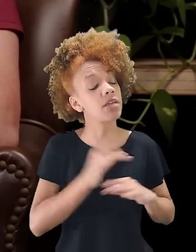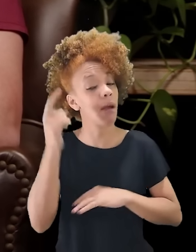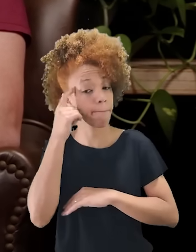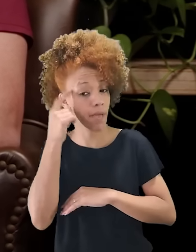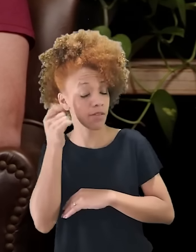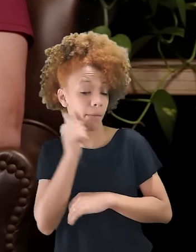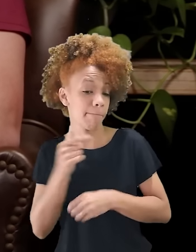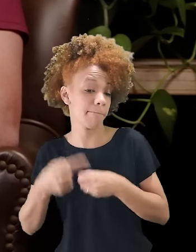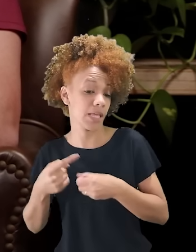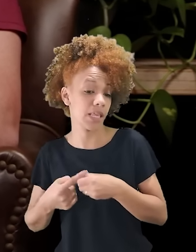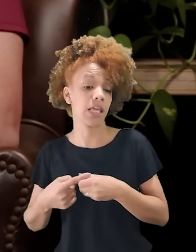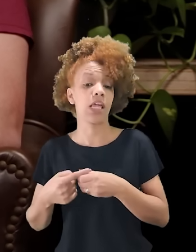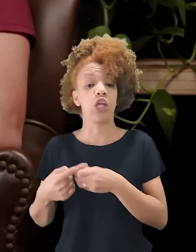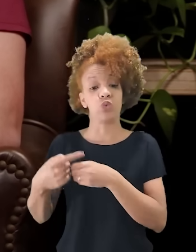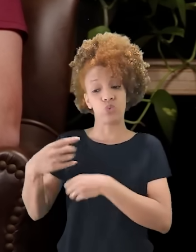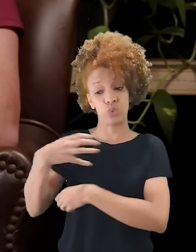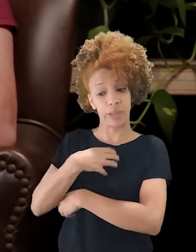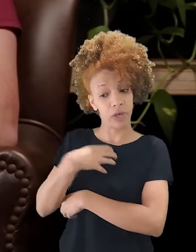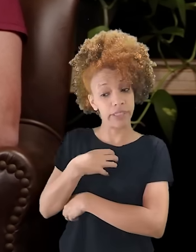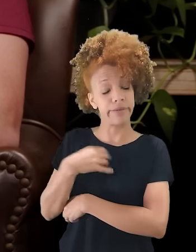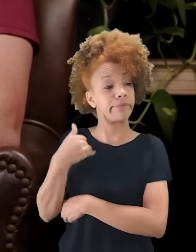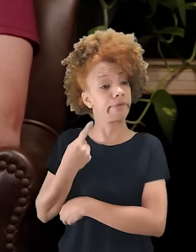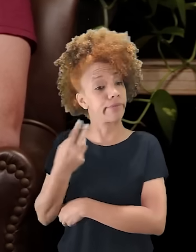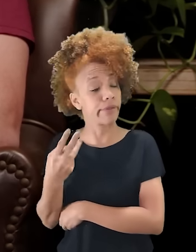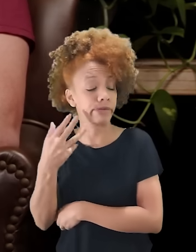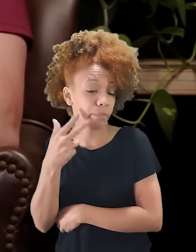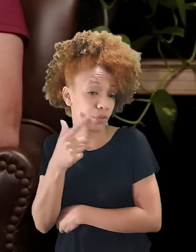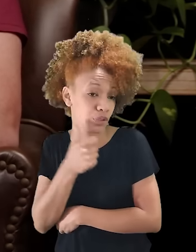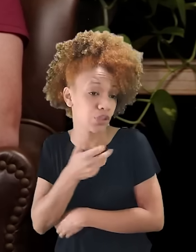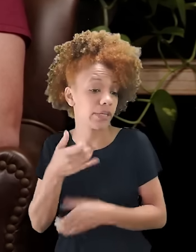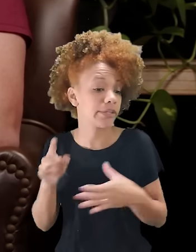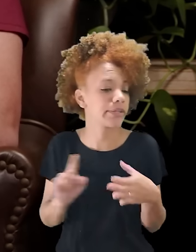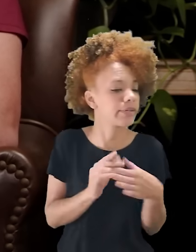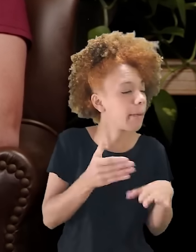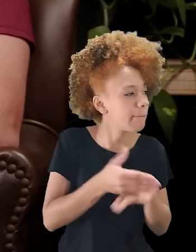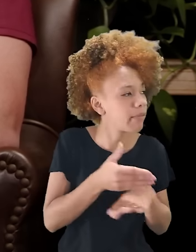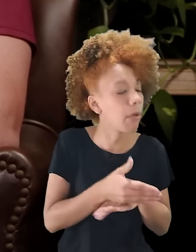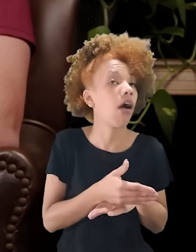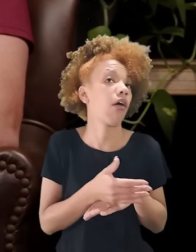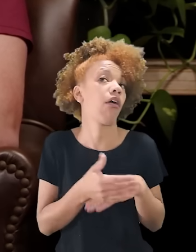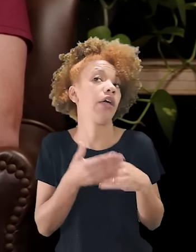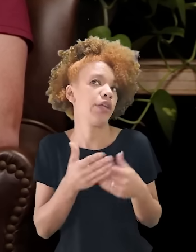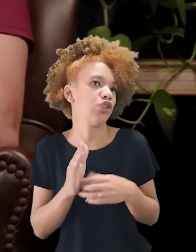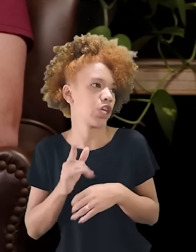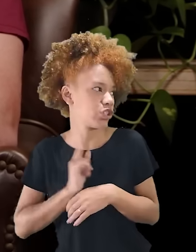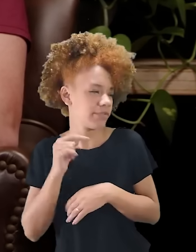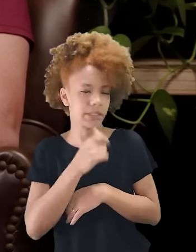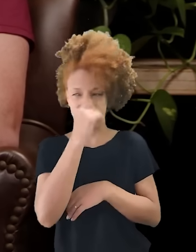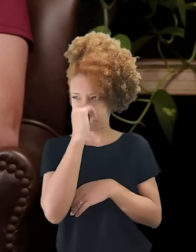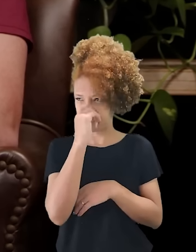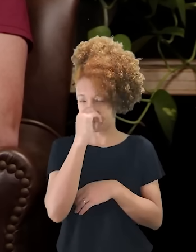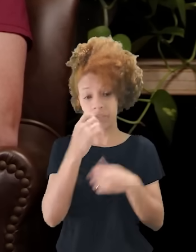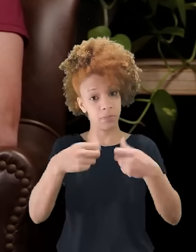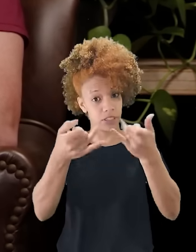pensa na menina do interior da Bahia que tem 13 anos de idade ela é bonitinha e quer fazer parte quer fazer parte e aí o já tive